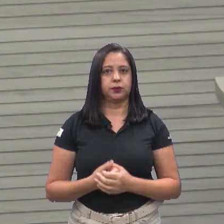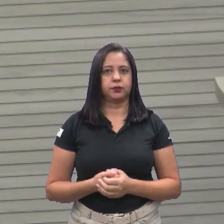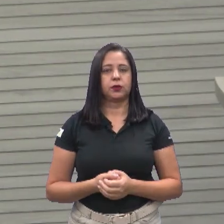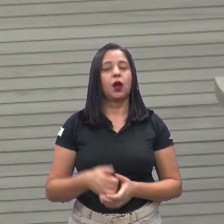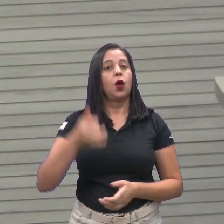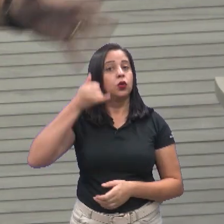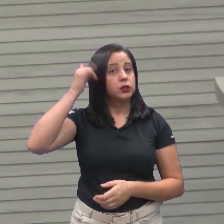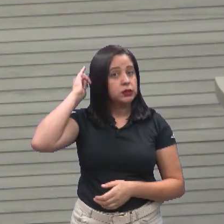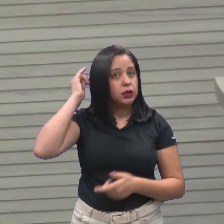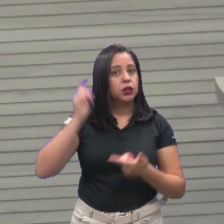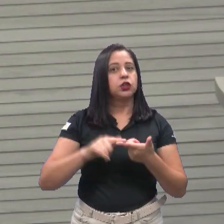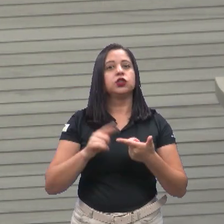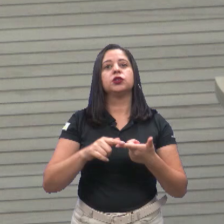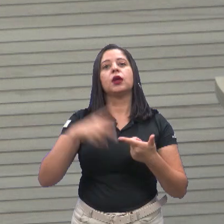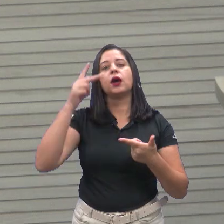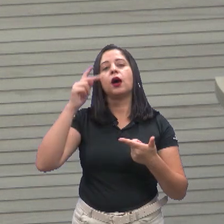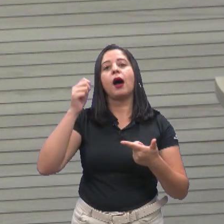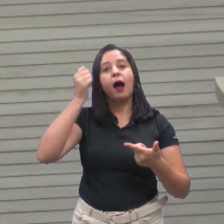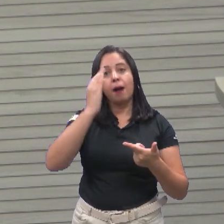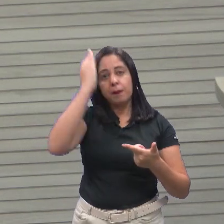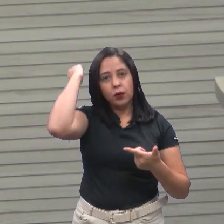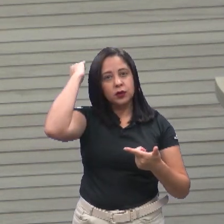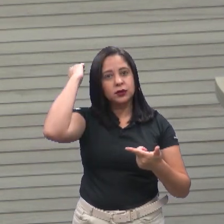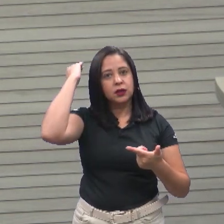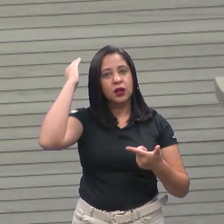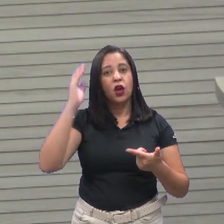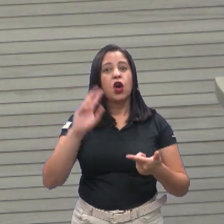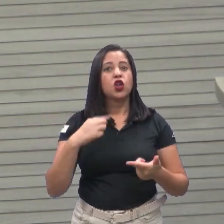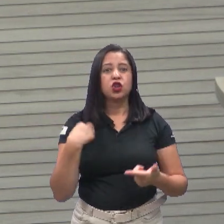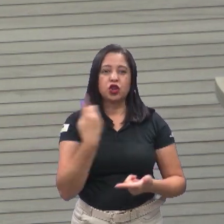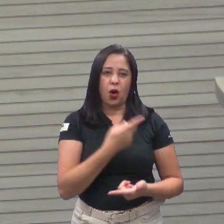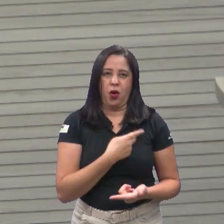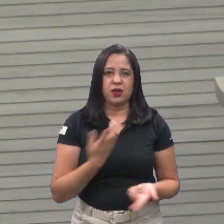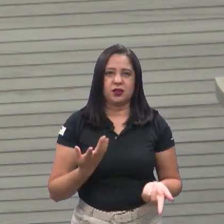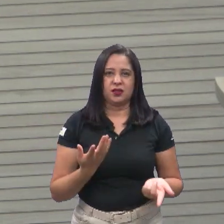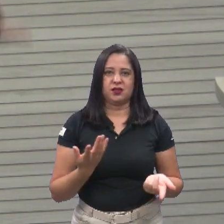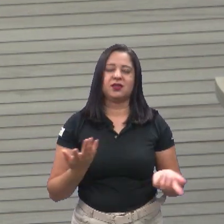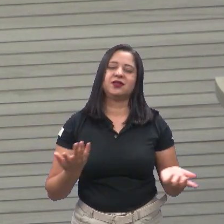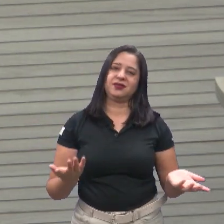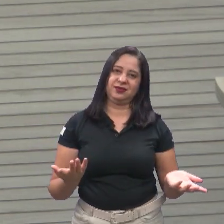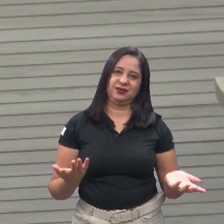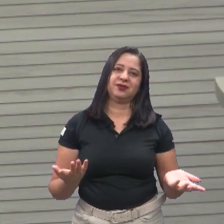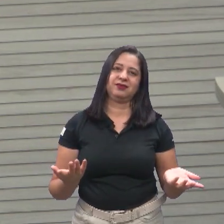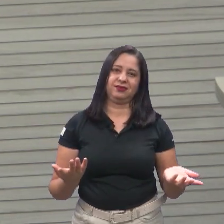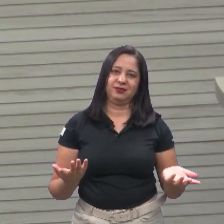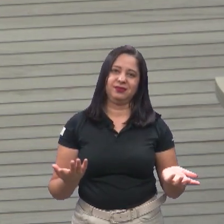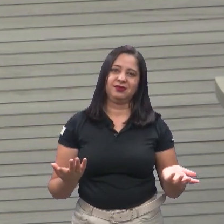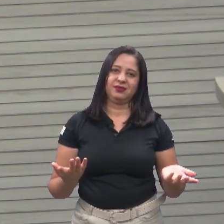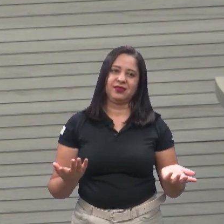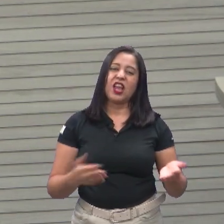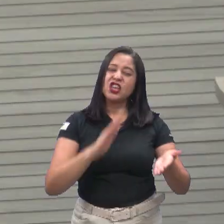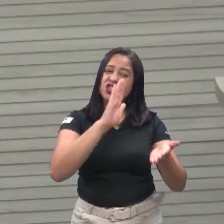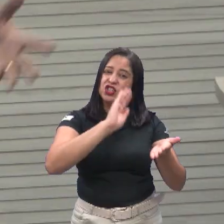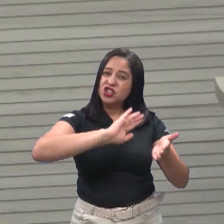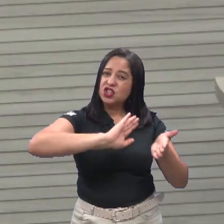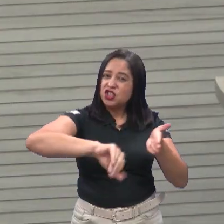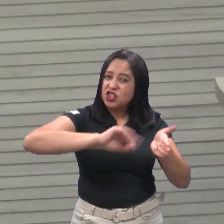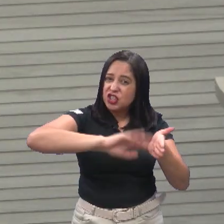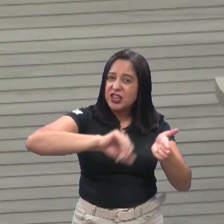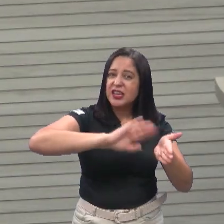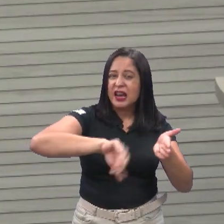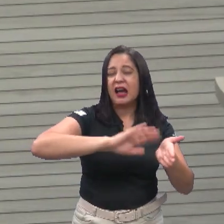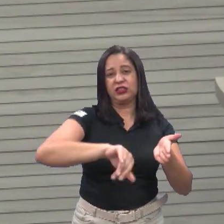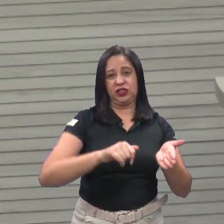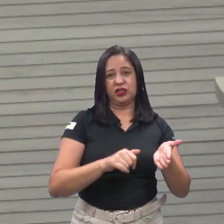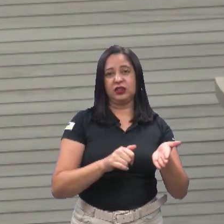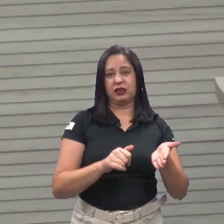Sidney falou, o vereador Apolinário falou. Ninguém aqui é maluco, gente, da gente fazer uma coisa para tirar um benefício das pessoas que tanto